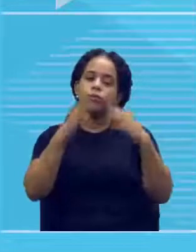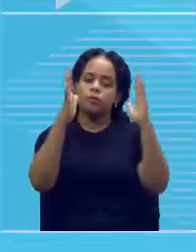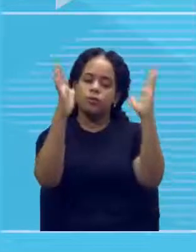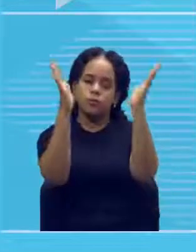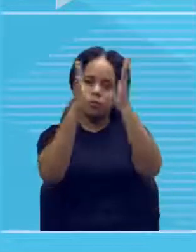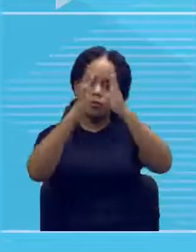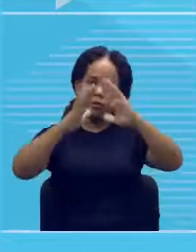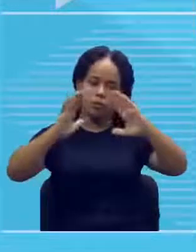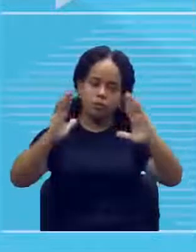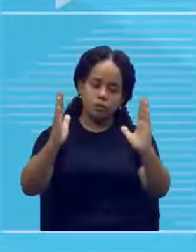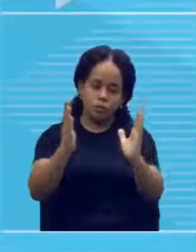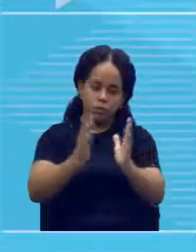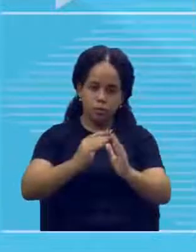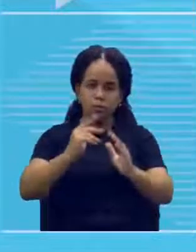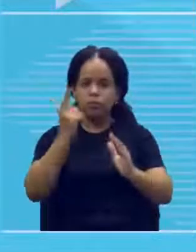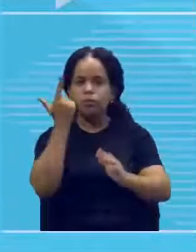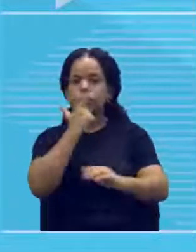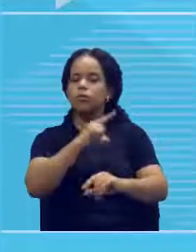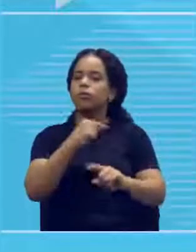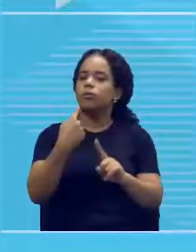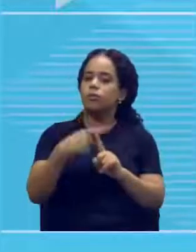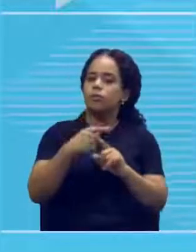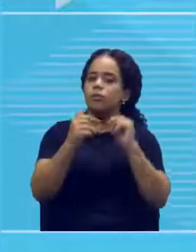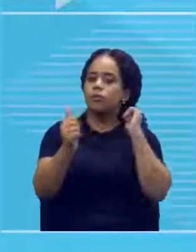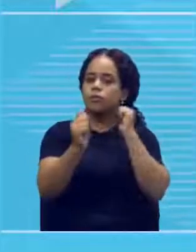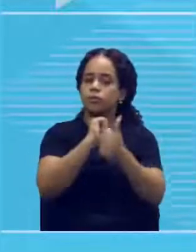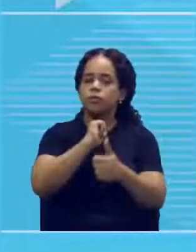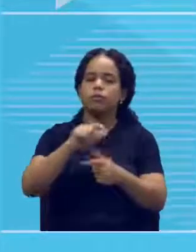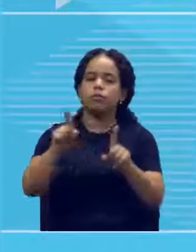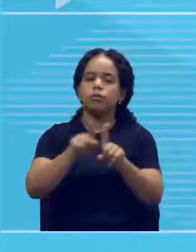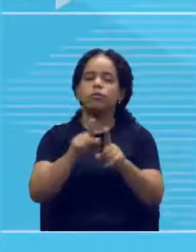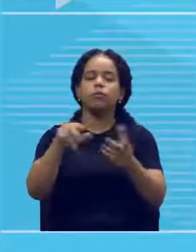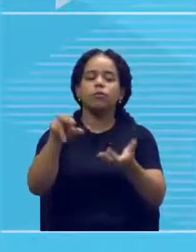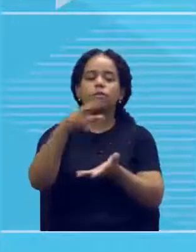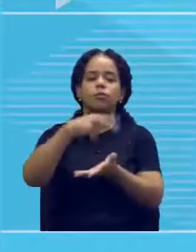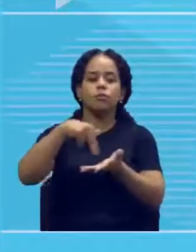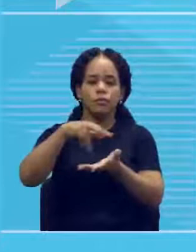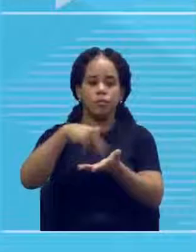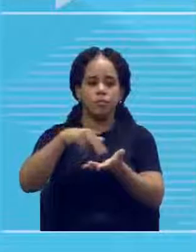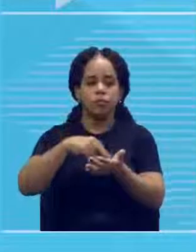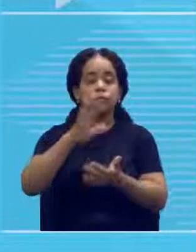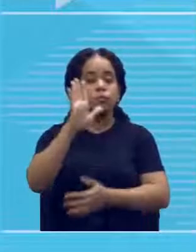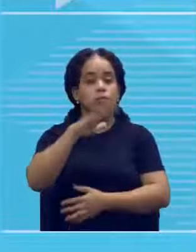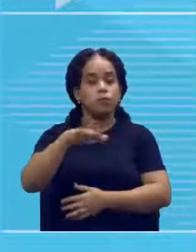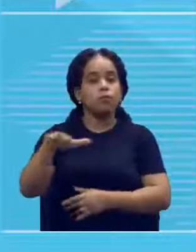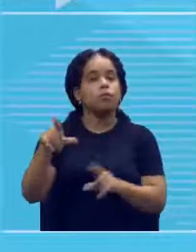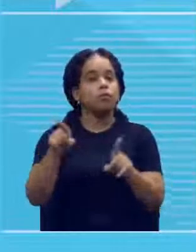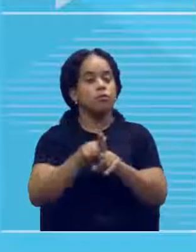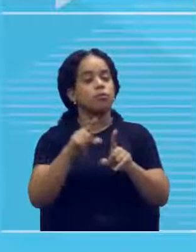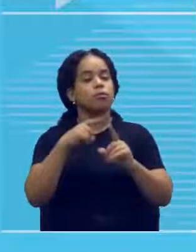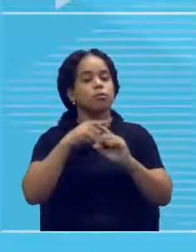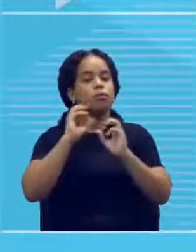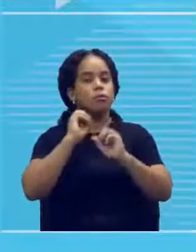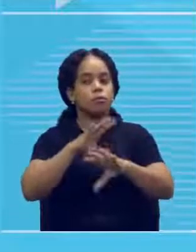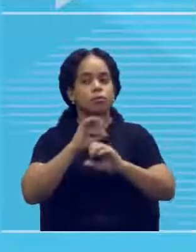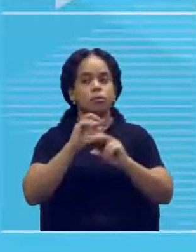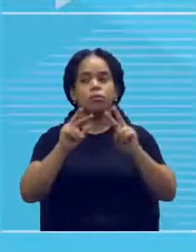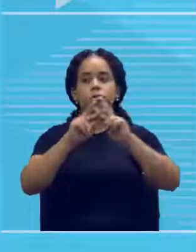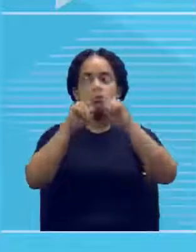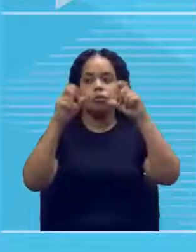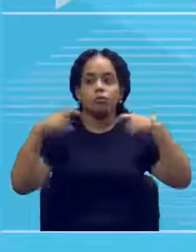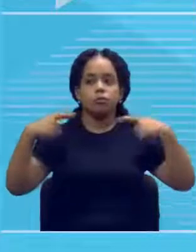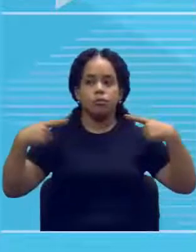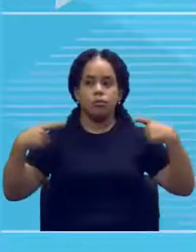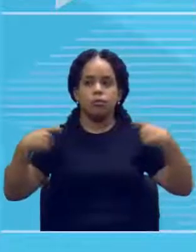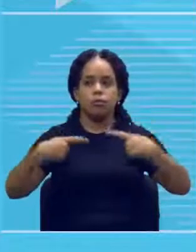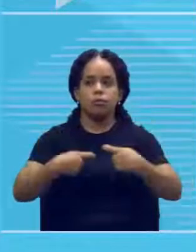adquirido graças ao esporte e à dança. As crianças também eram educadas para a guerra e